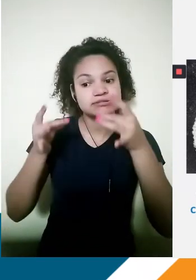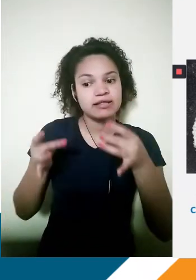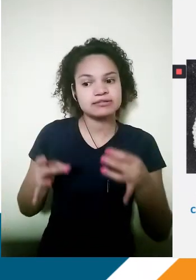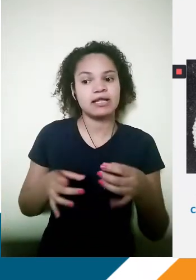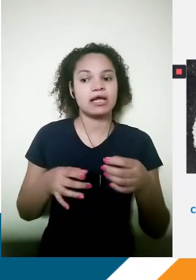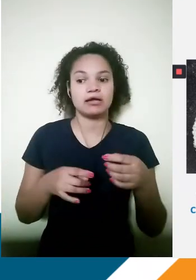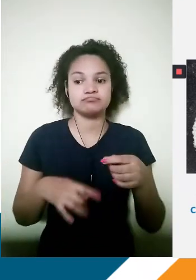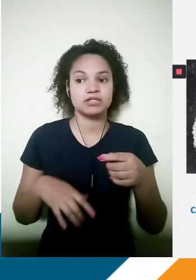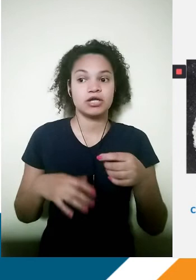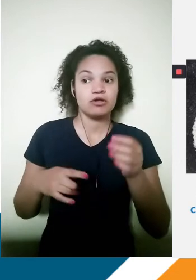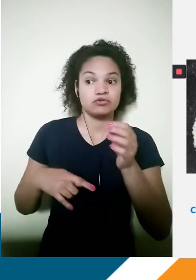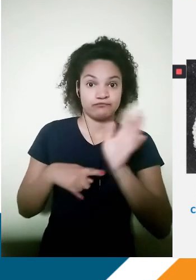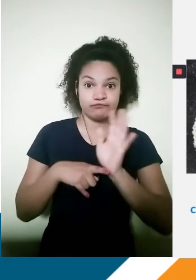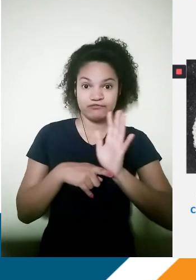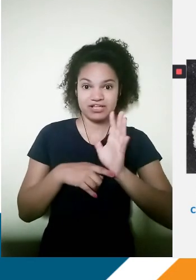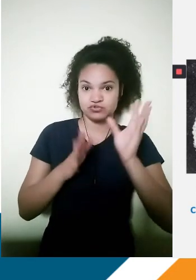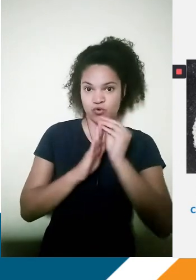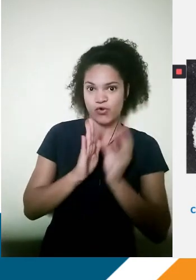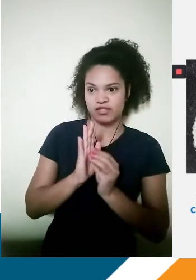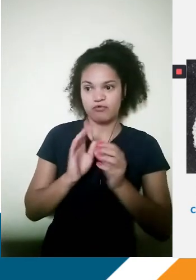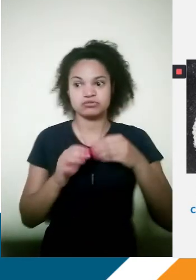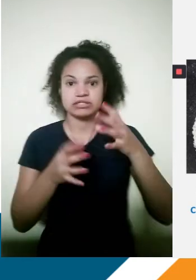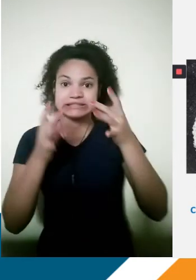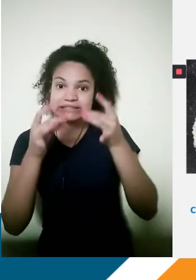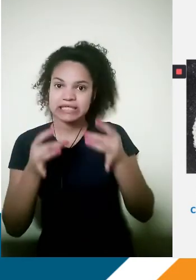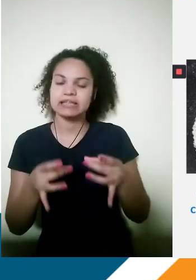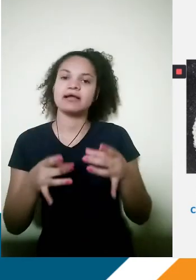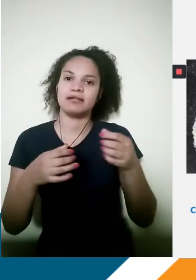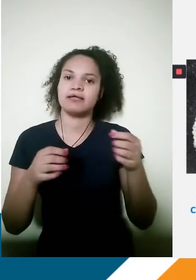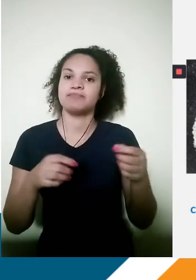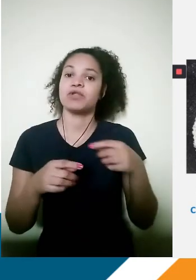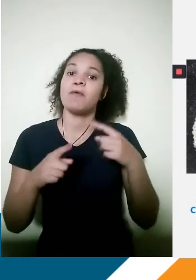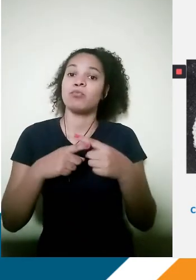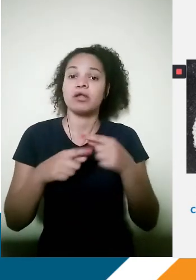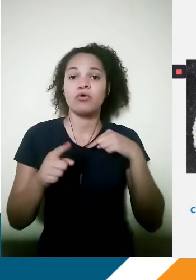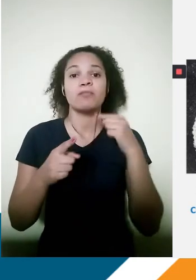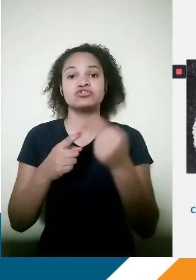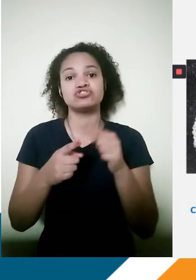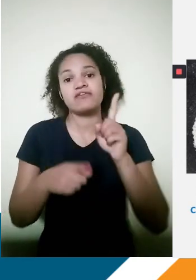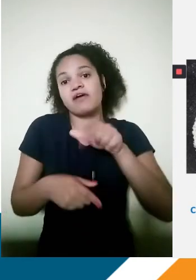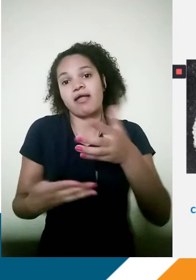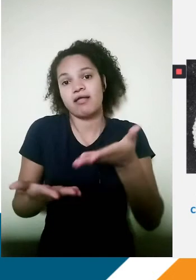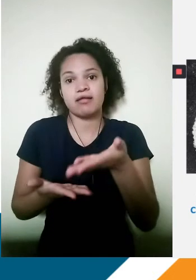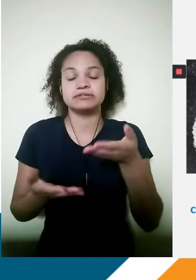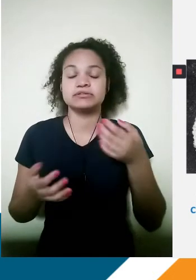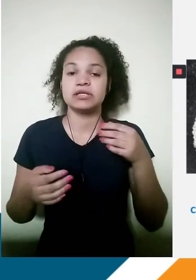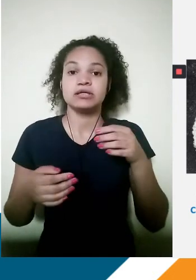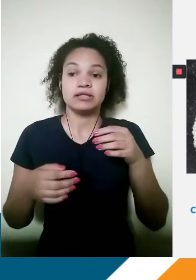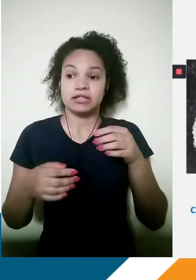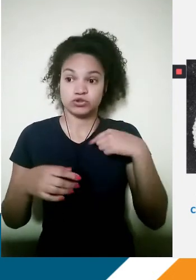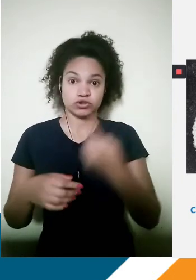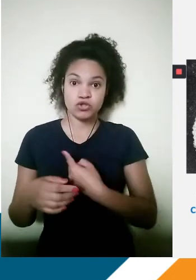assuntos que são apresentados nesses vídeos semanais, que têm essa intenção, criar uma coluna central,